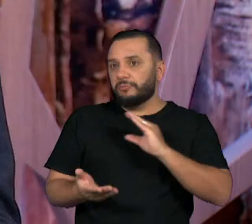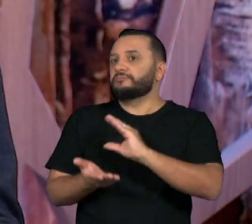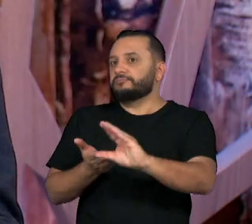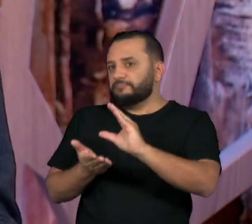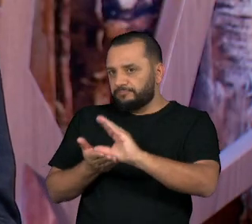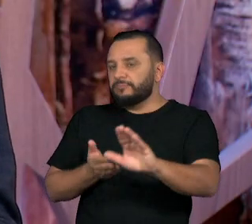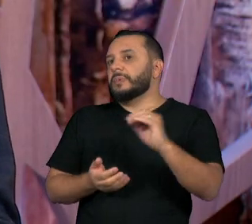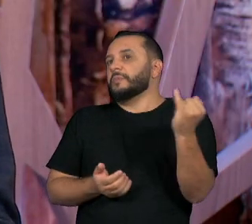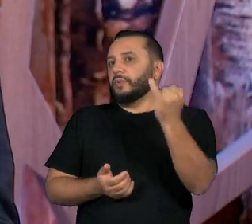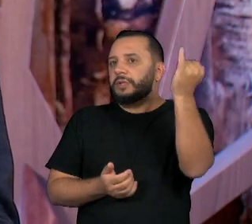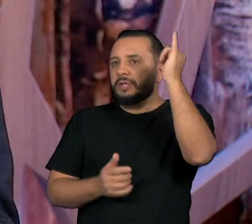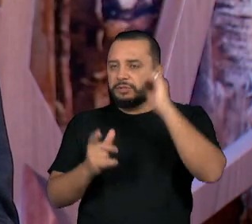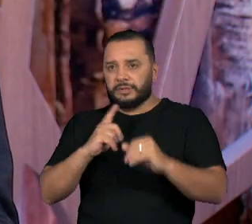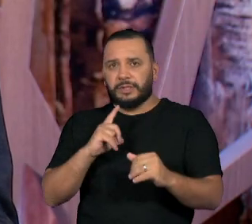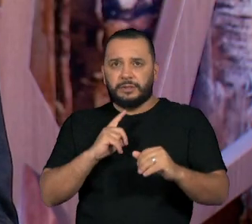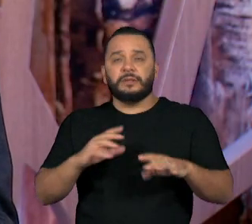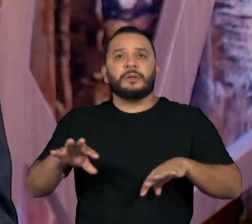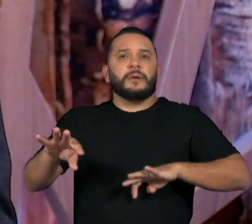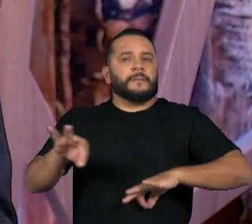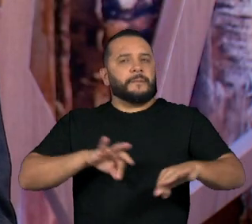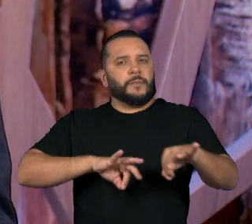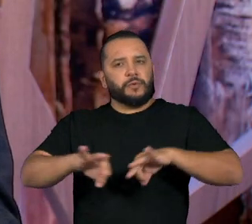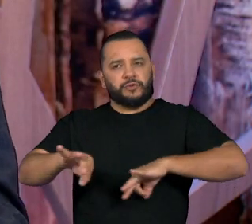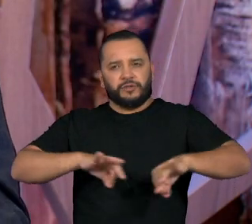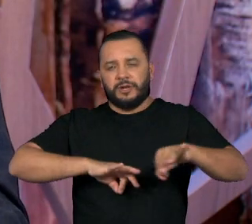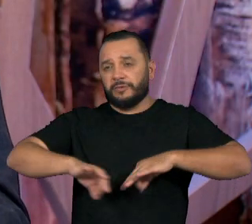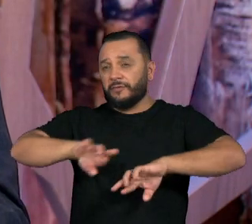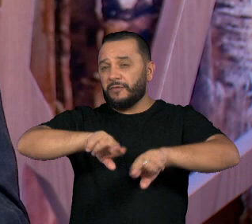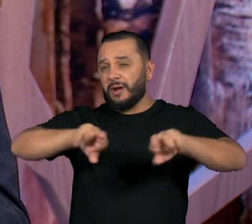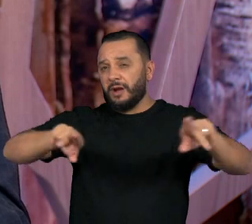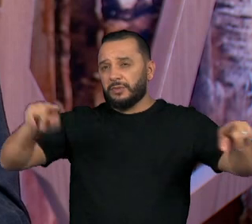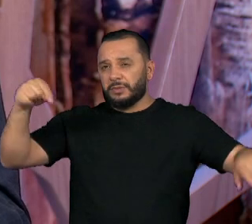vê esse movimento